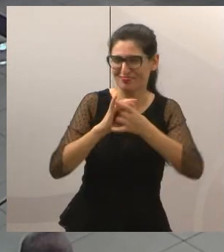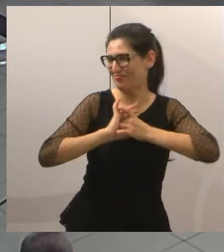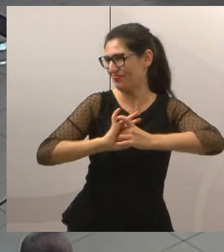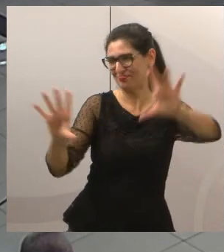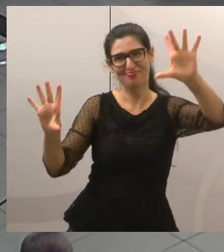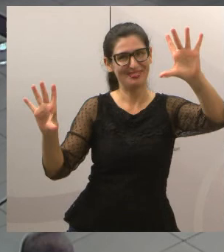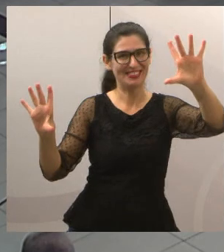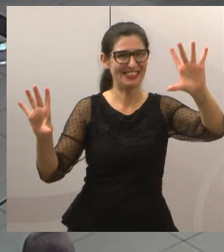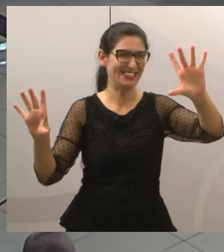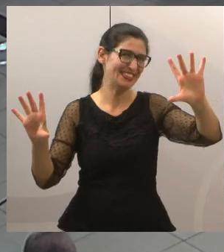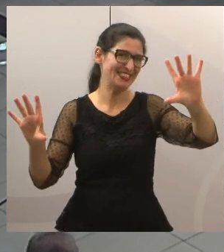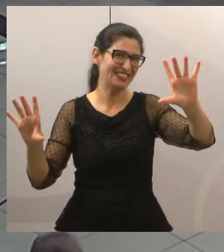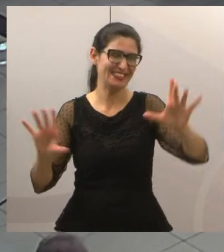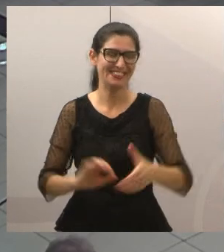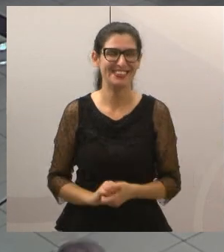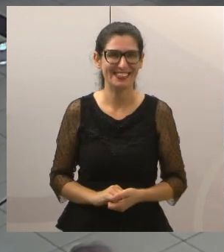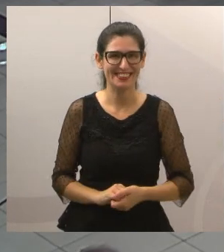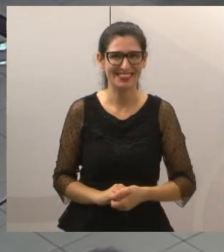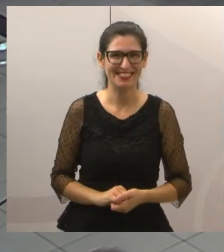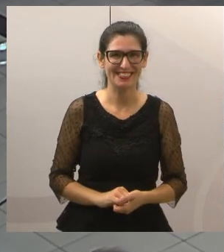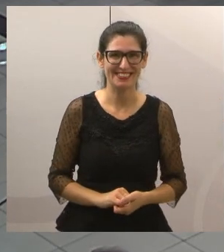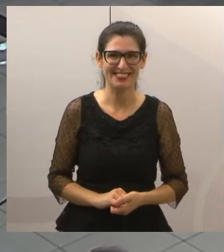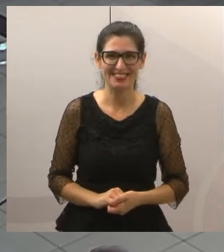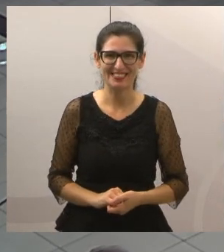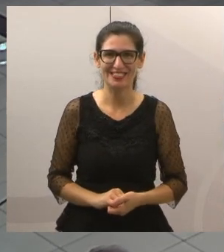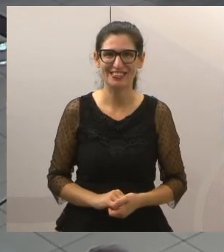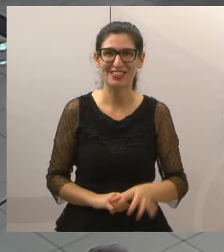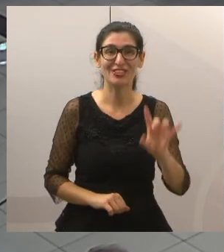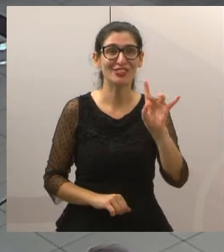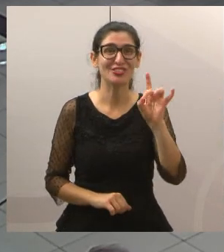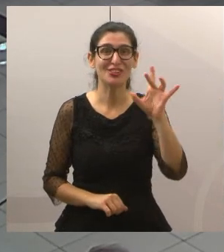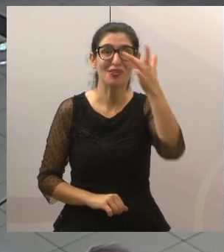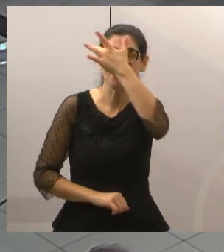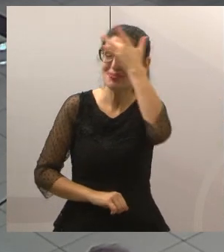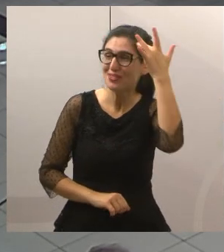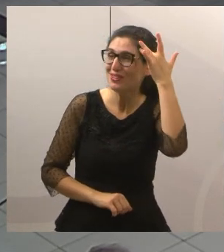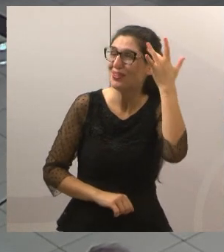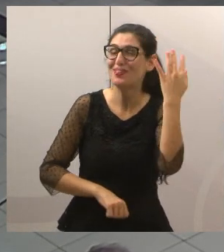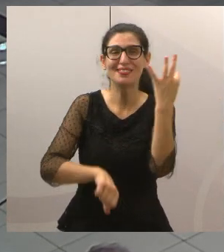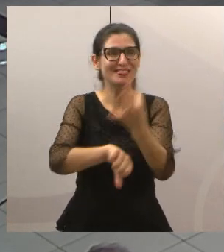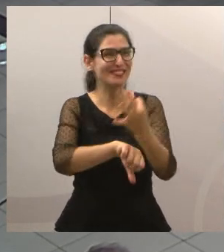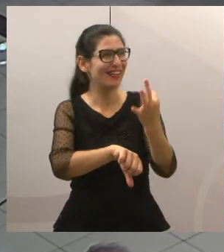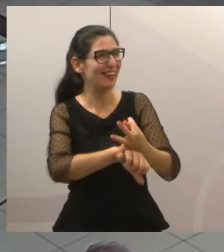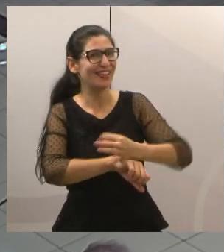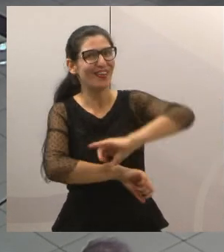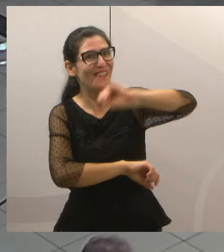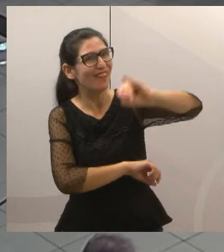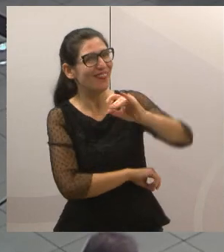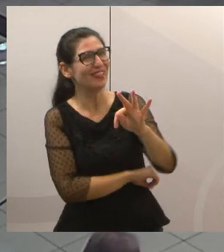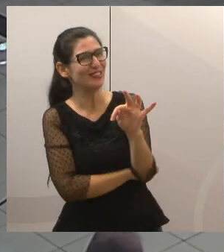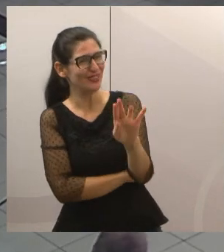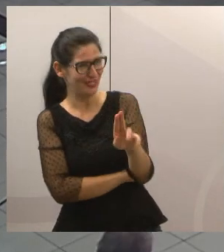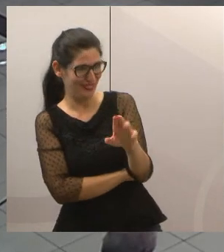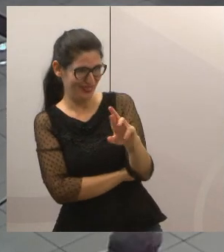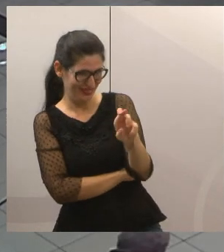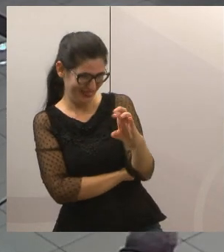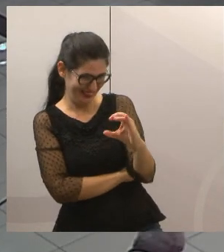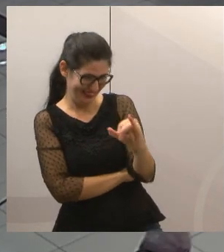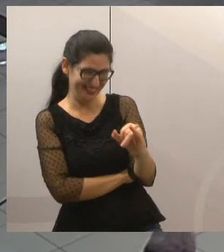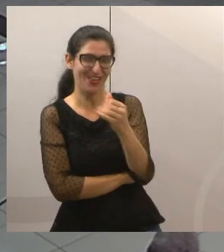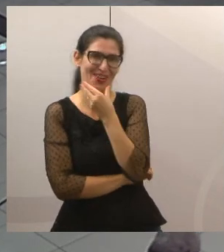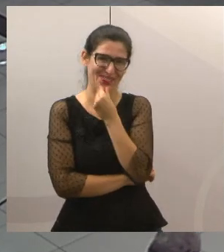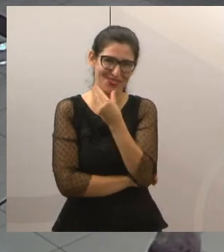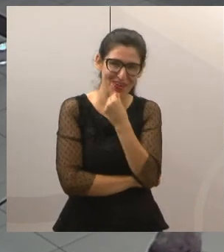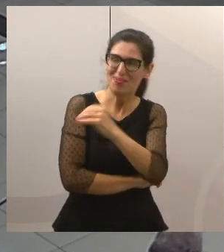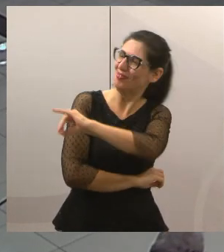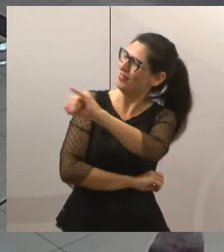Como nós não temos aqui um público, né? Então, só os técnicos que estão nos acompanhando ali. Seja bem-vindo, Turci. Cumprimento a todos aí